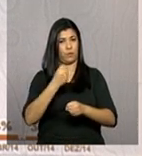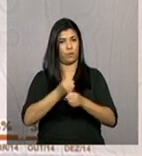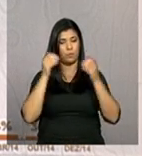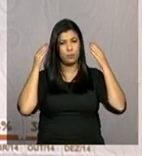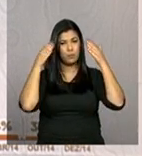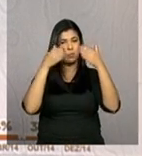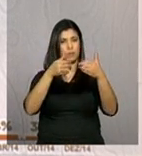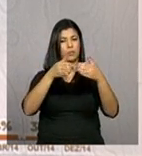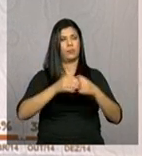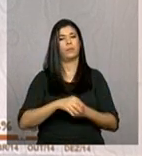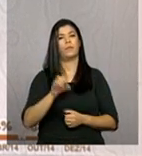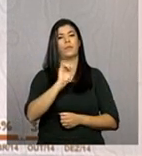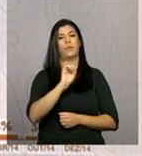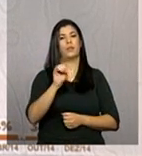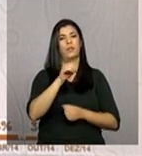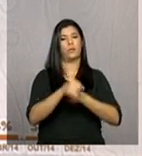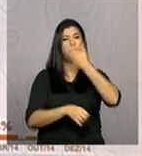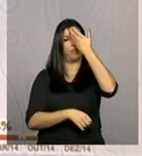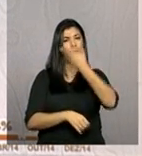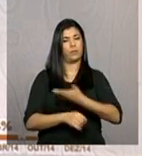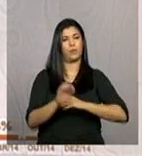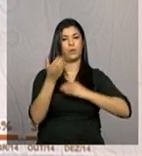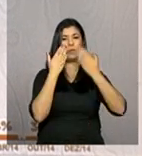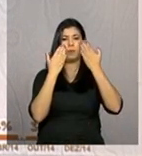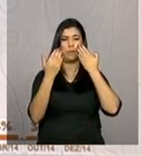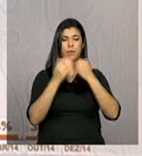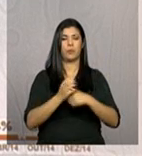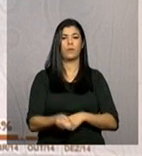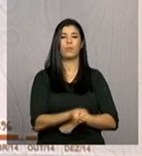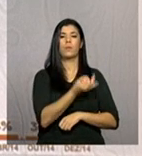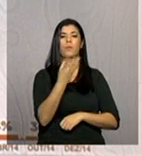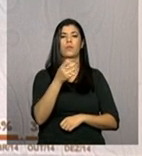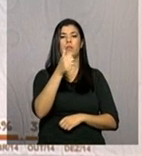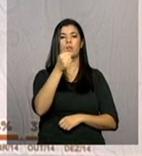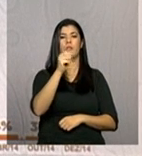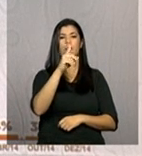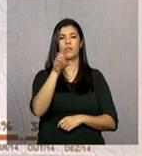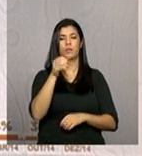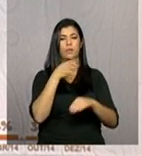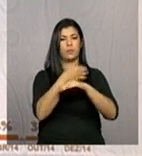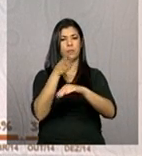atenção. Se eu for olhar em quantidade de ações, eu tenho